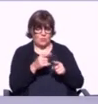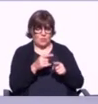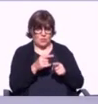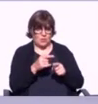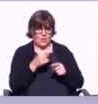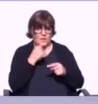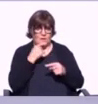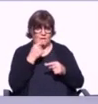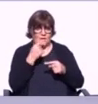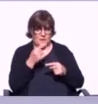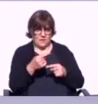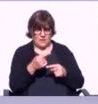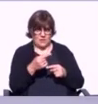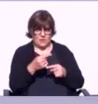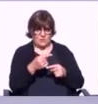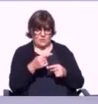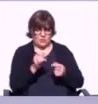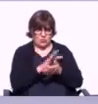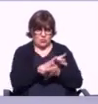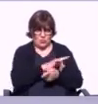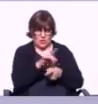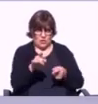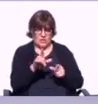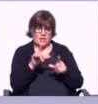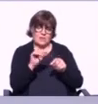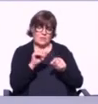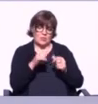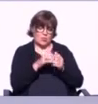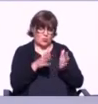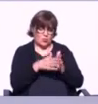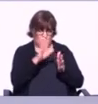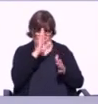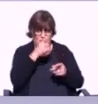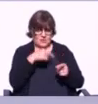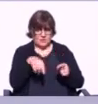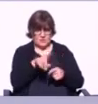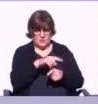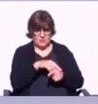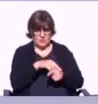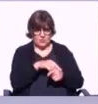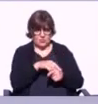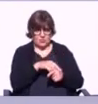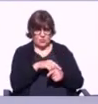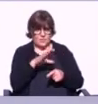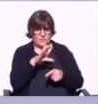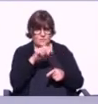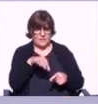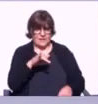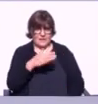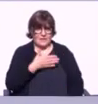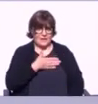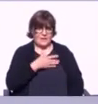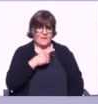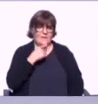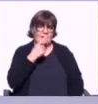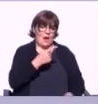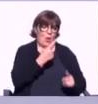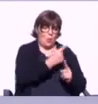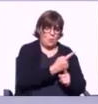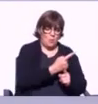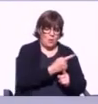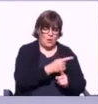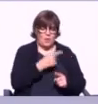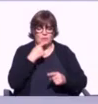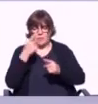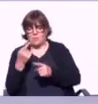que mandou sobre os jornalistas, mas a verdade também, e todos nós sabemos, é que o CNID, por exemplo, dá uma no cravo e outra na